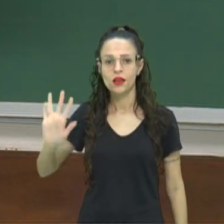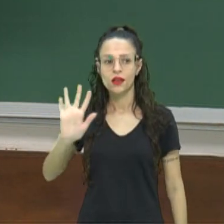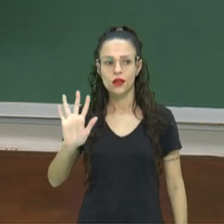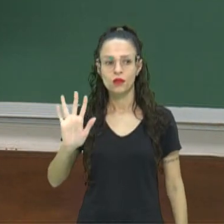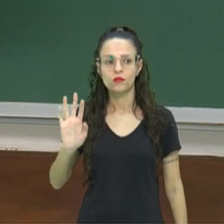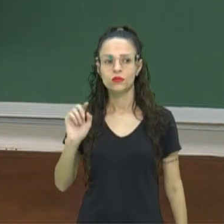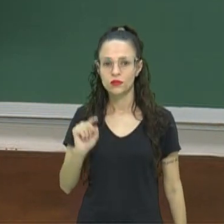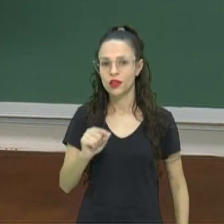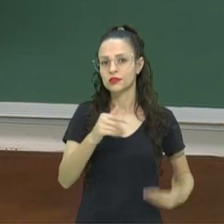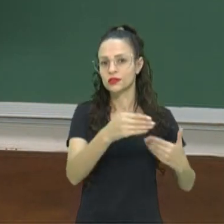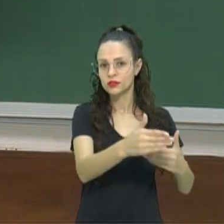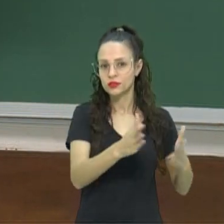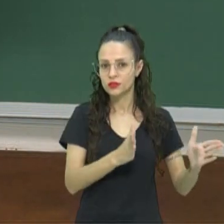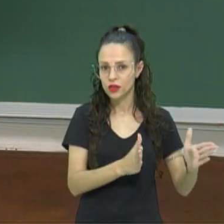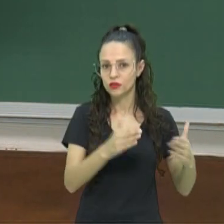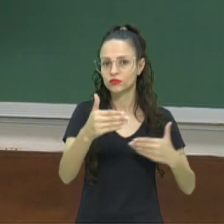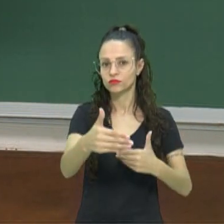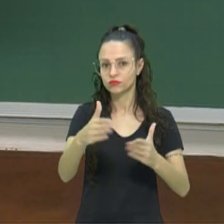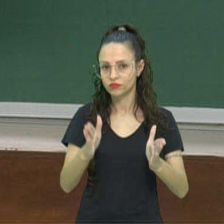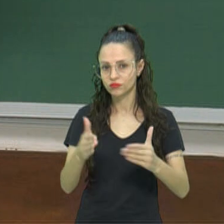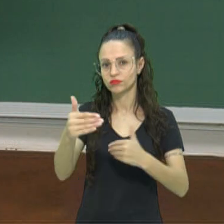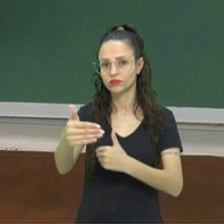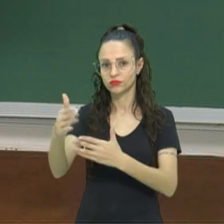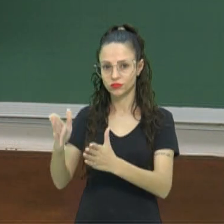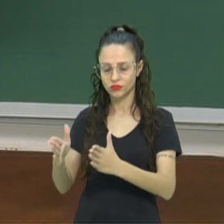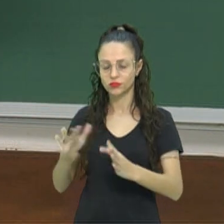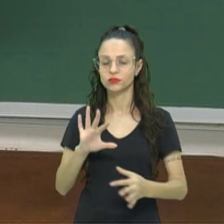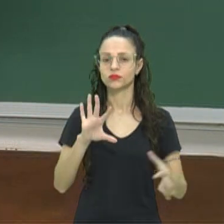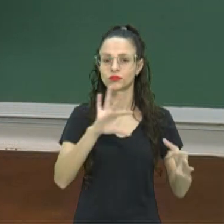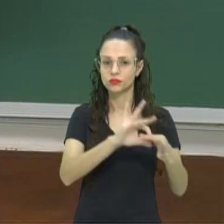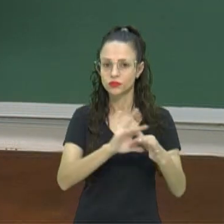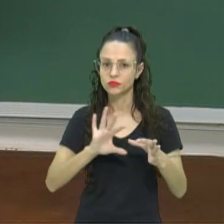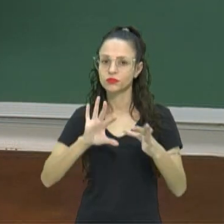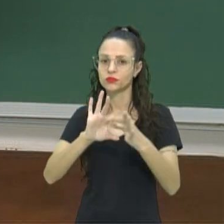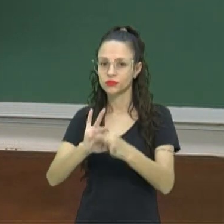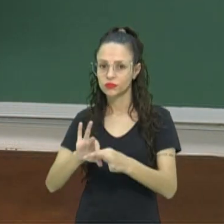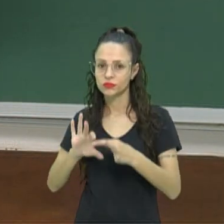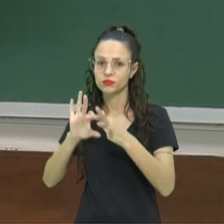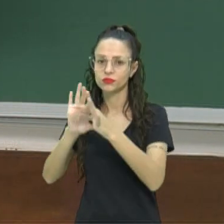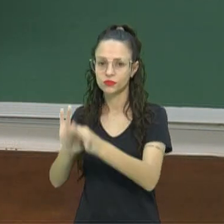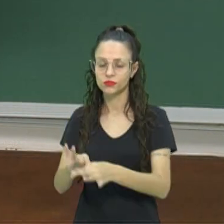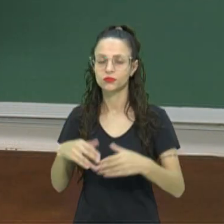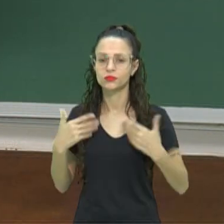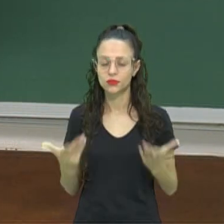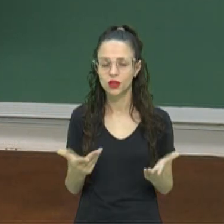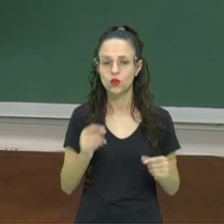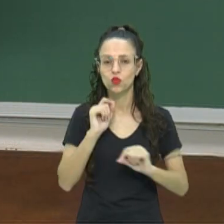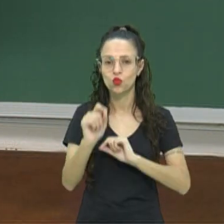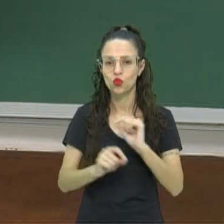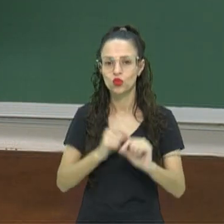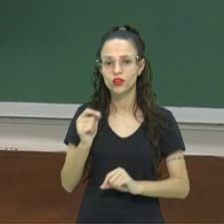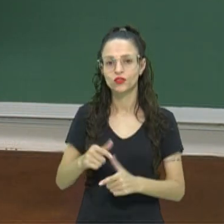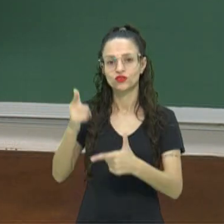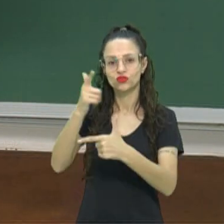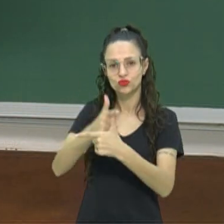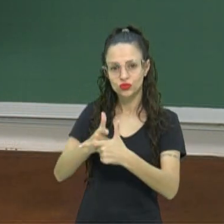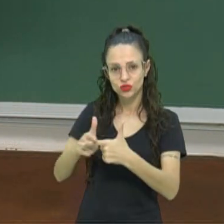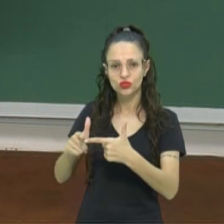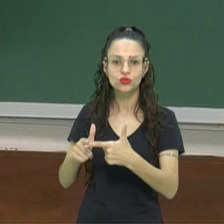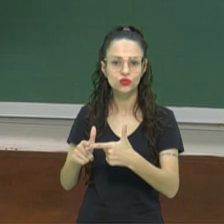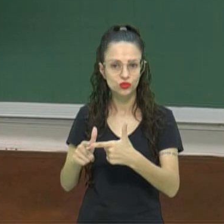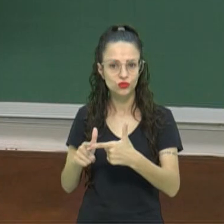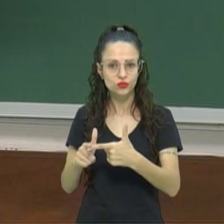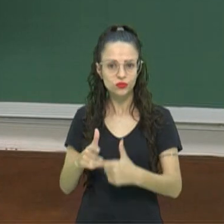piso nessas caixas de 6 metros quadrados. Quando você vai distribuir alguma coisa, você está